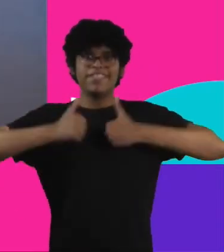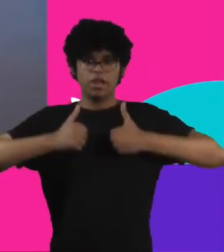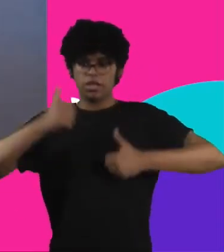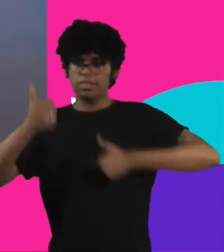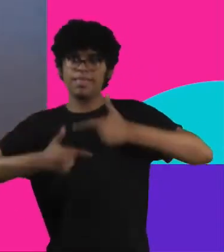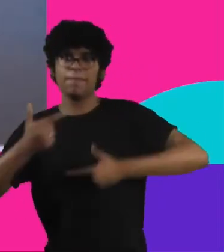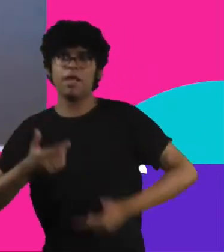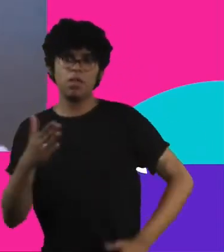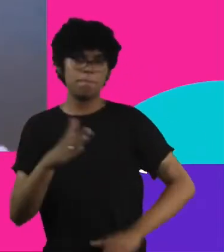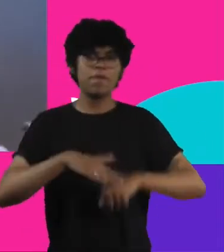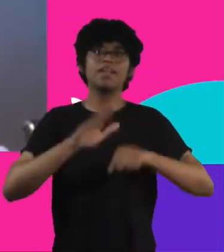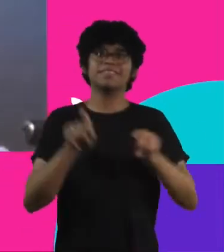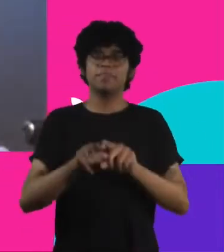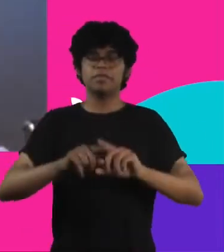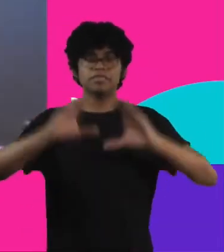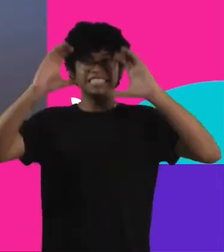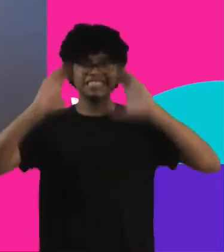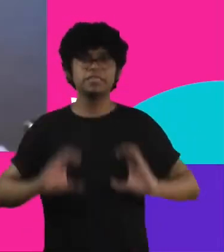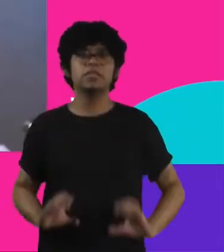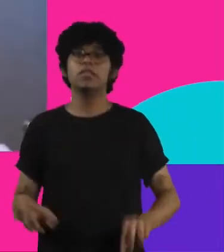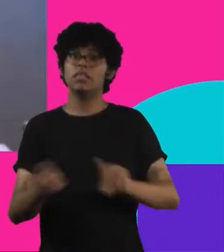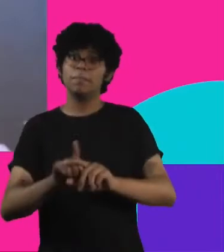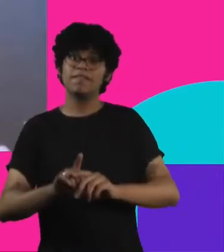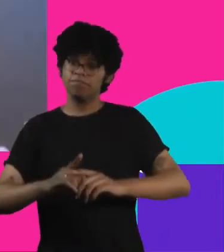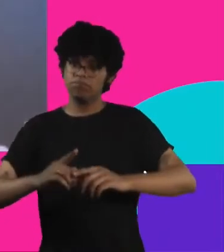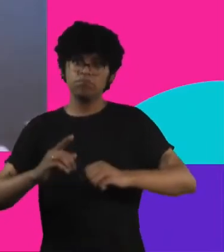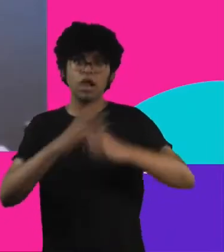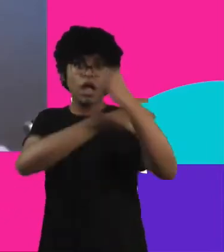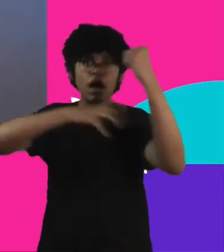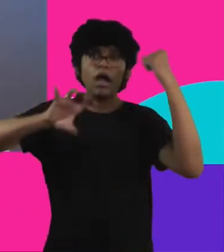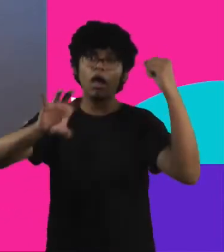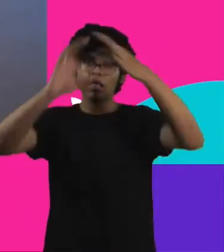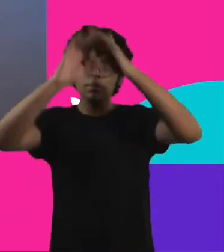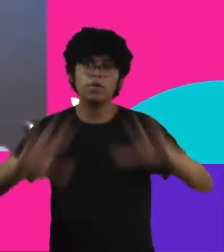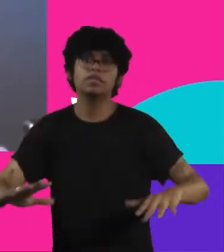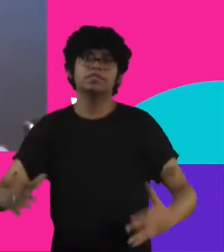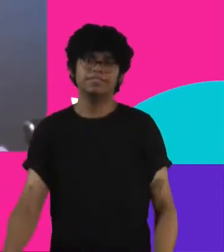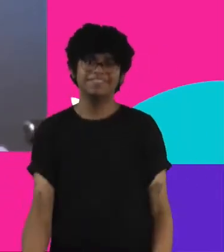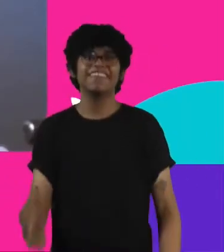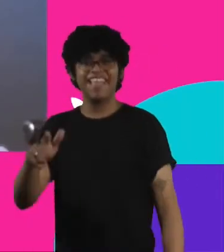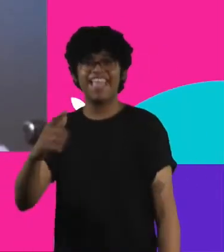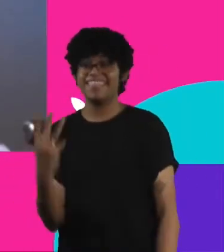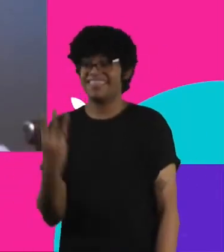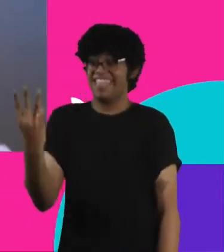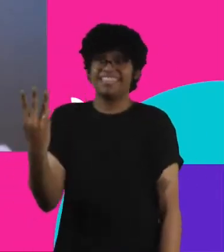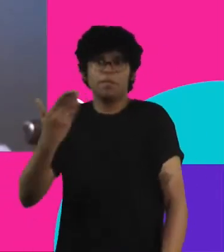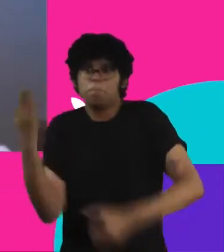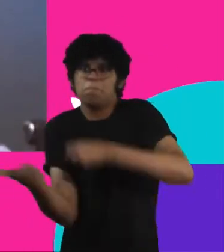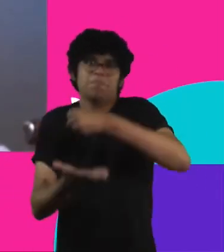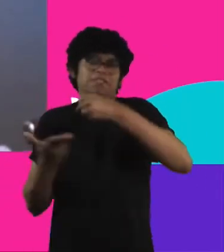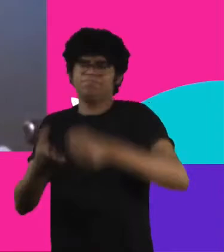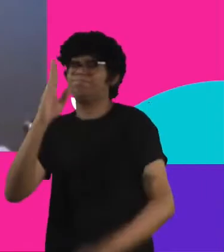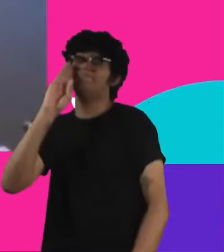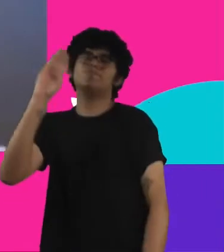nossa cidadania e, por consequência, fortalece a nossa democracia. Então, acho que esses 3 pilares, para nós, são fundamentais nessa atuação e, por isso,